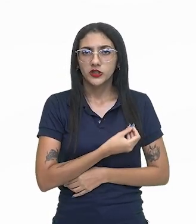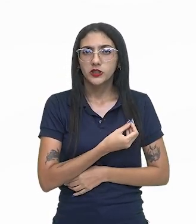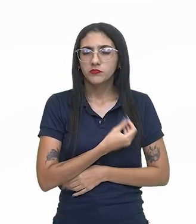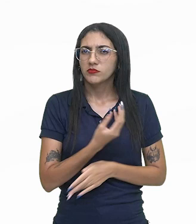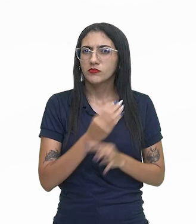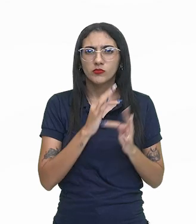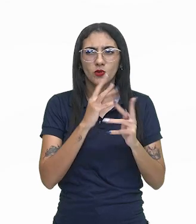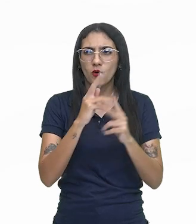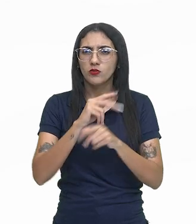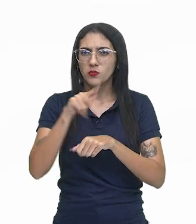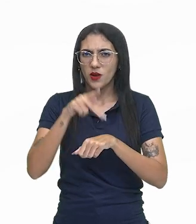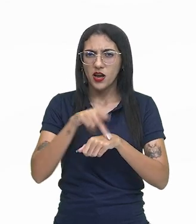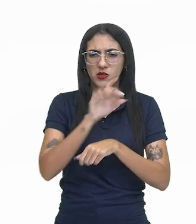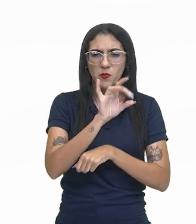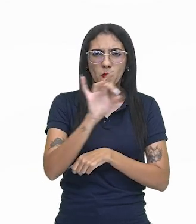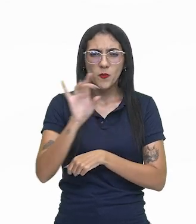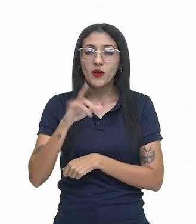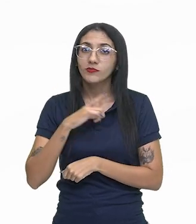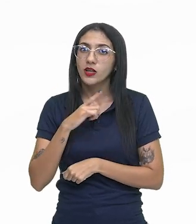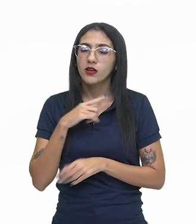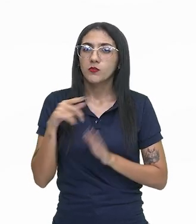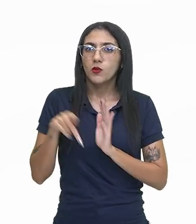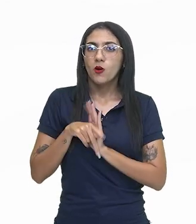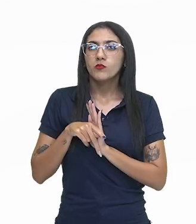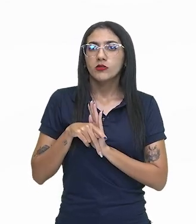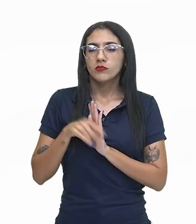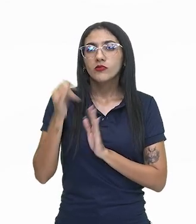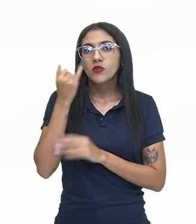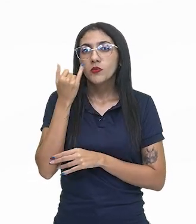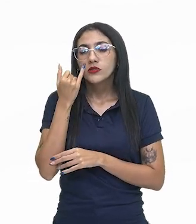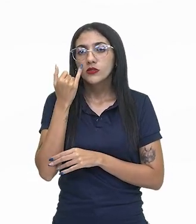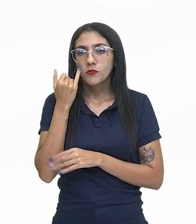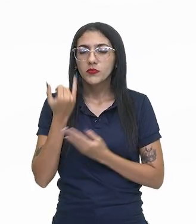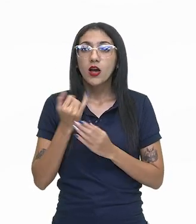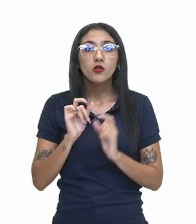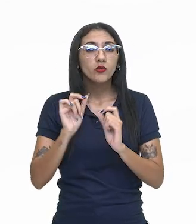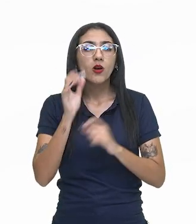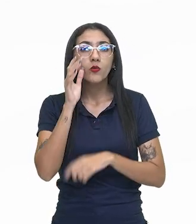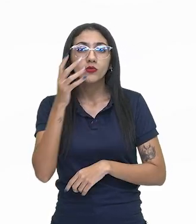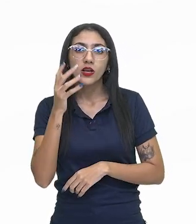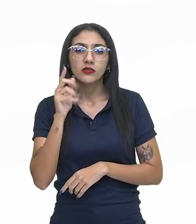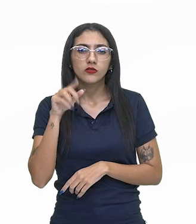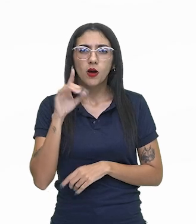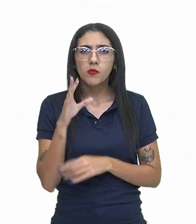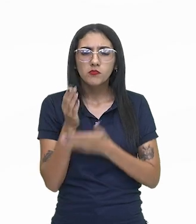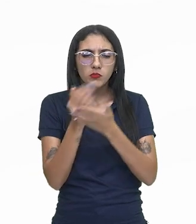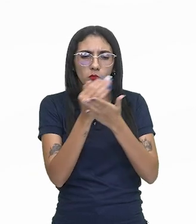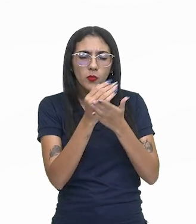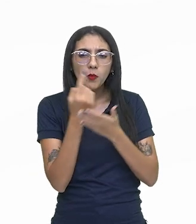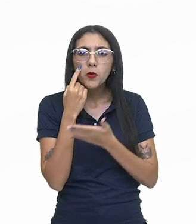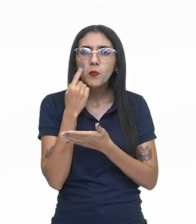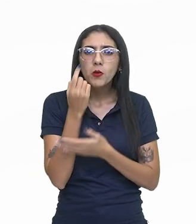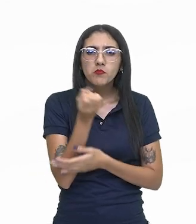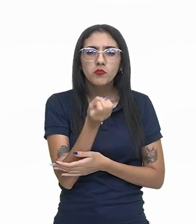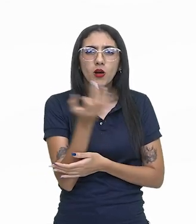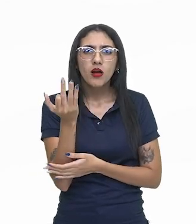todos os países também trazem essas informações oficiais. O que é feito? É feito basicamente uma contagem, uma comparação entre os